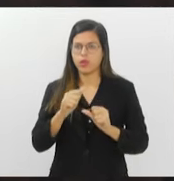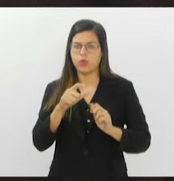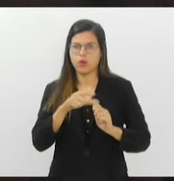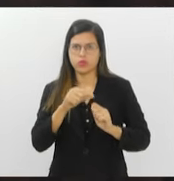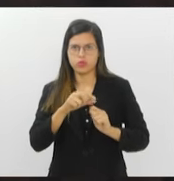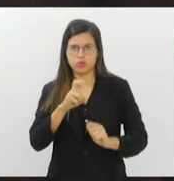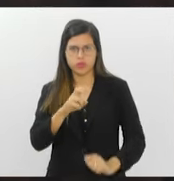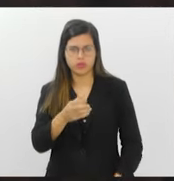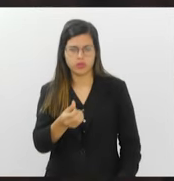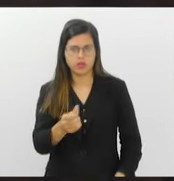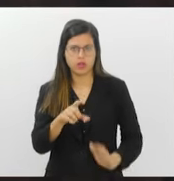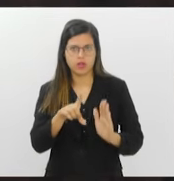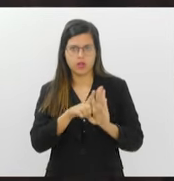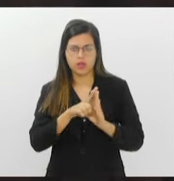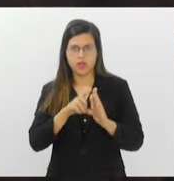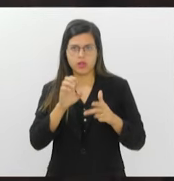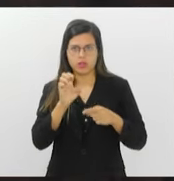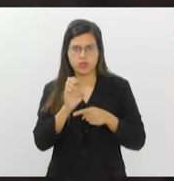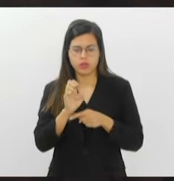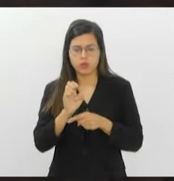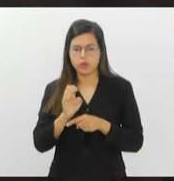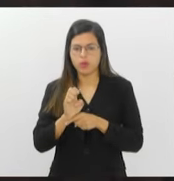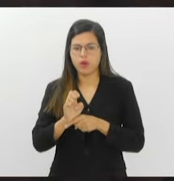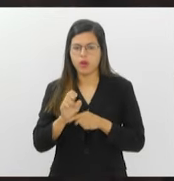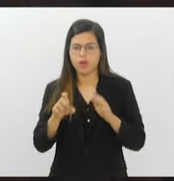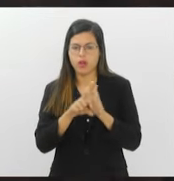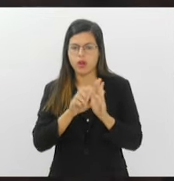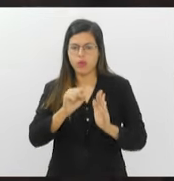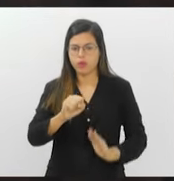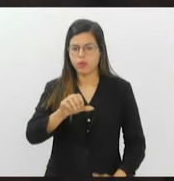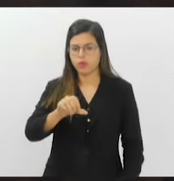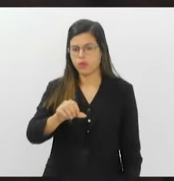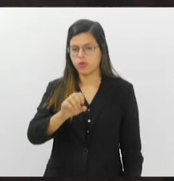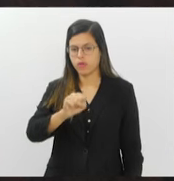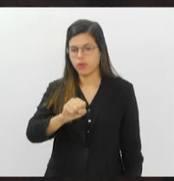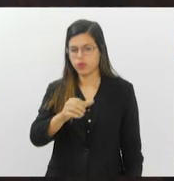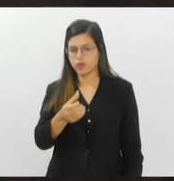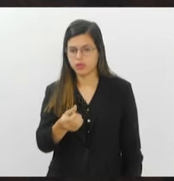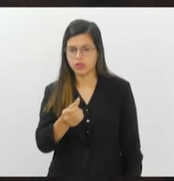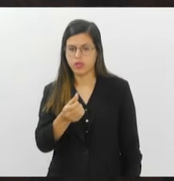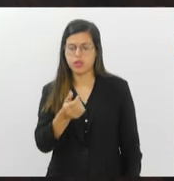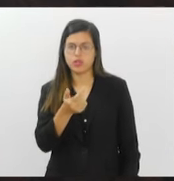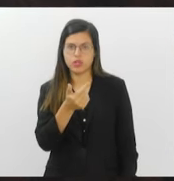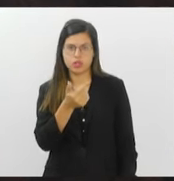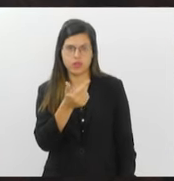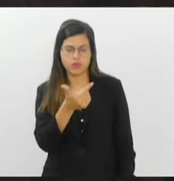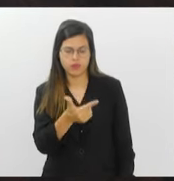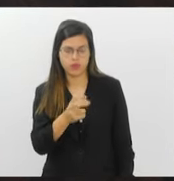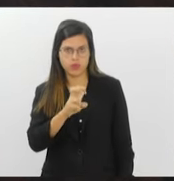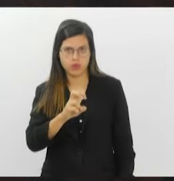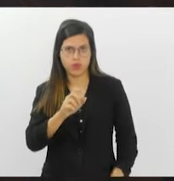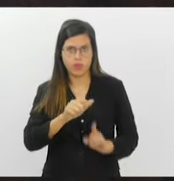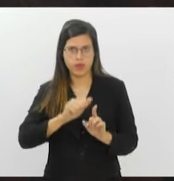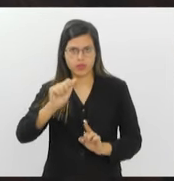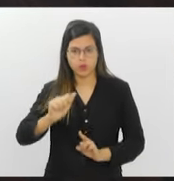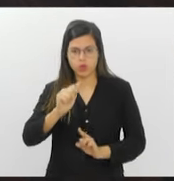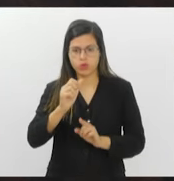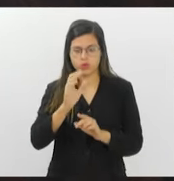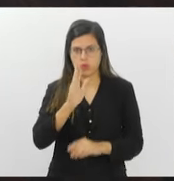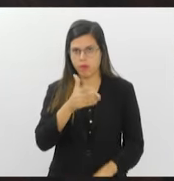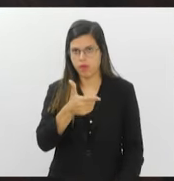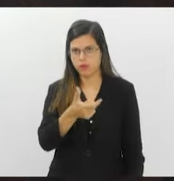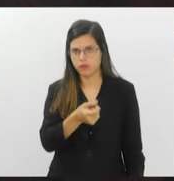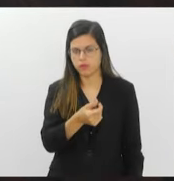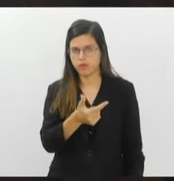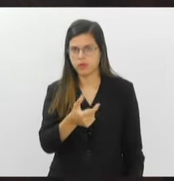Lei Estadual número 8.986, de 25 de agosto de 2020. Pareceres